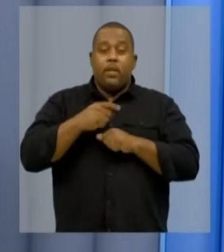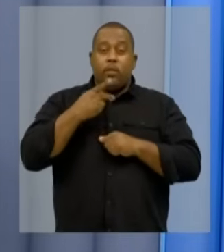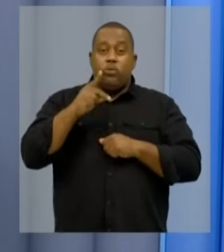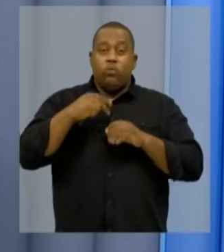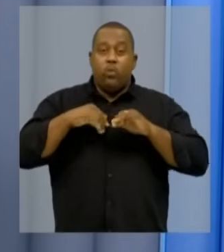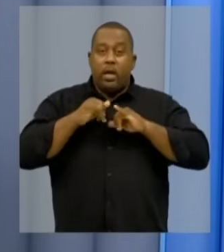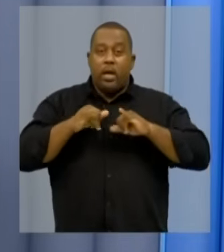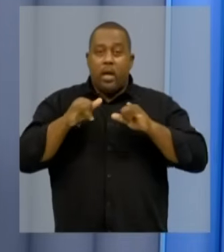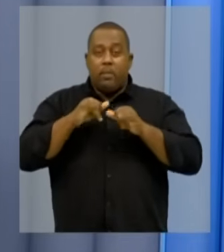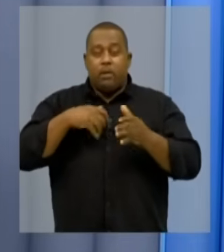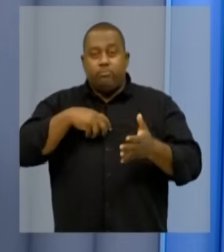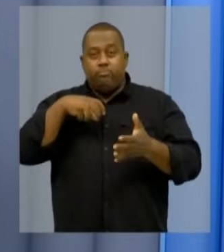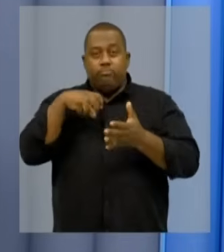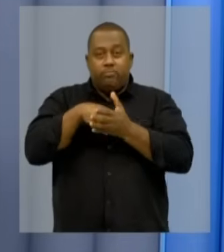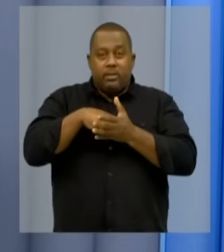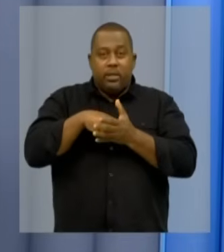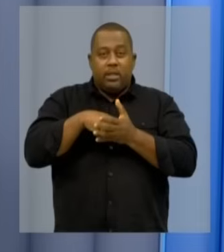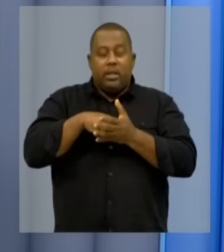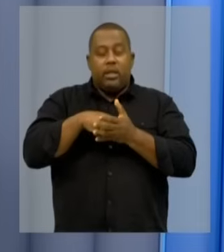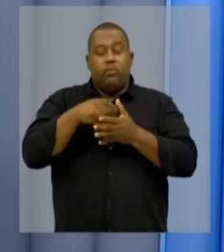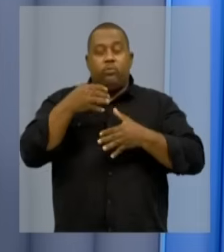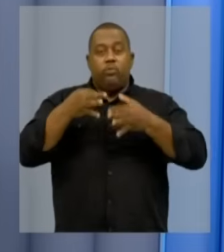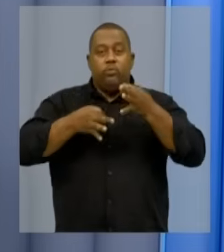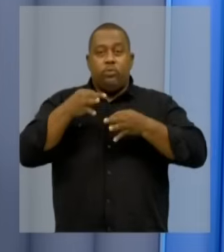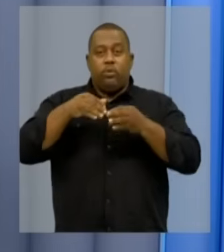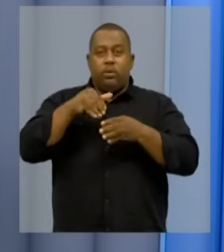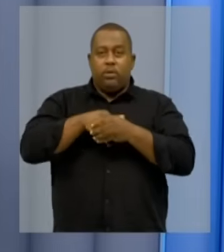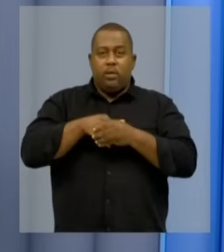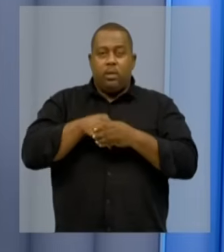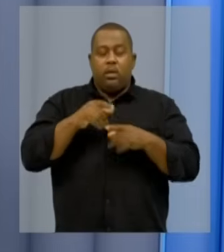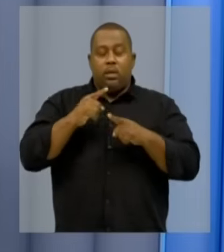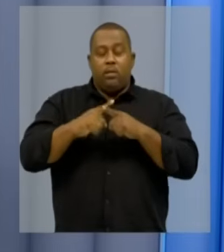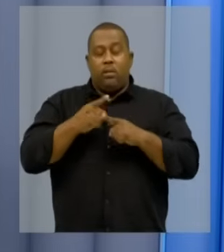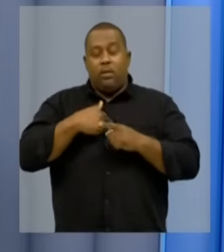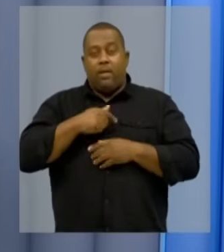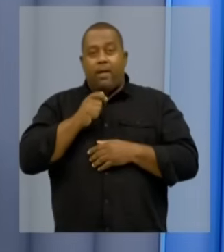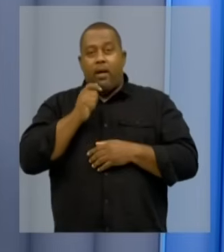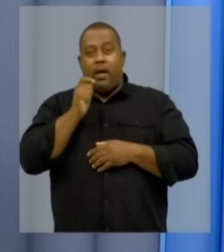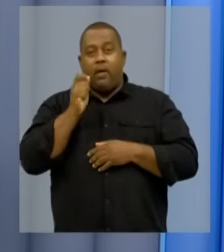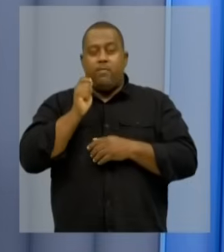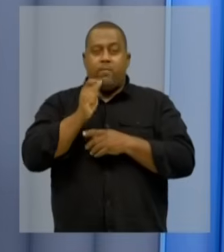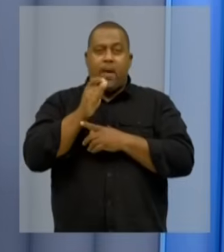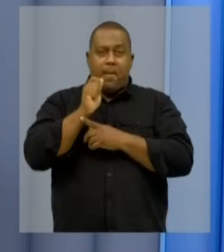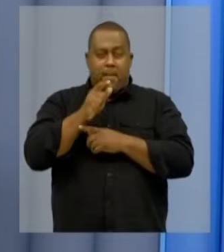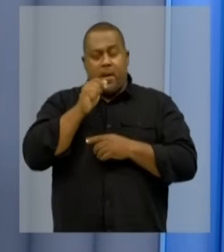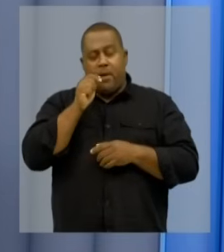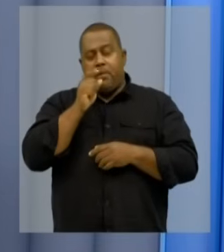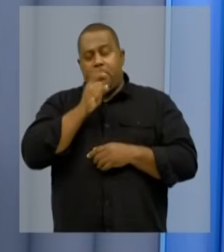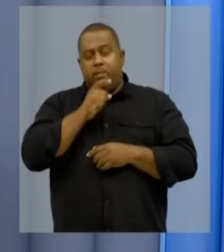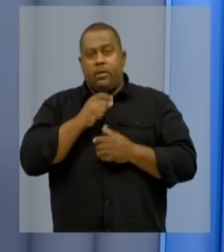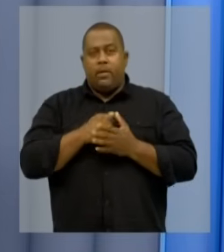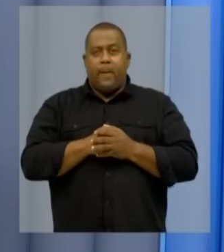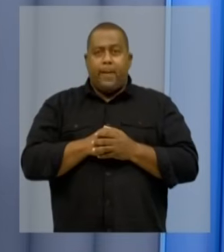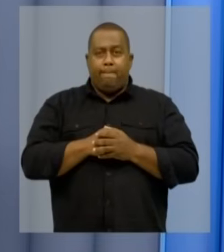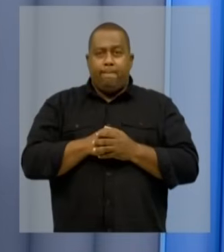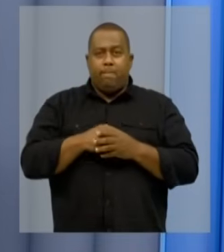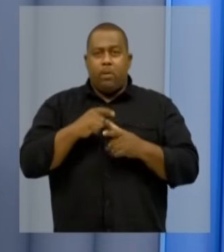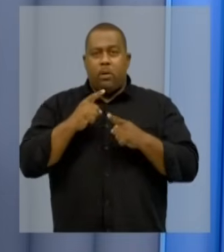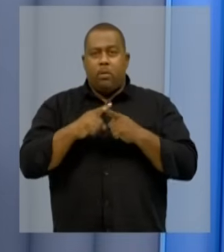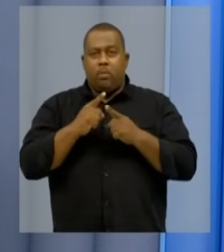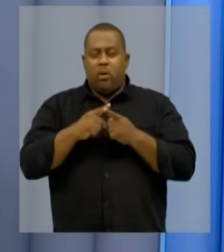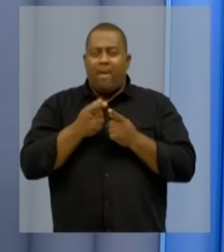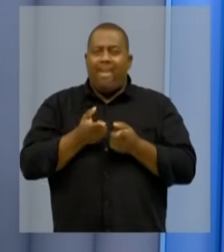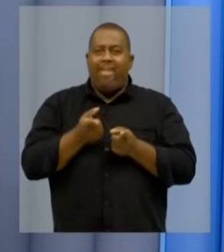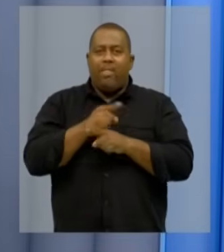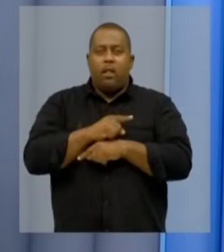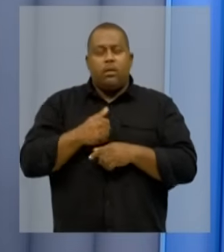punida pela Justiça Eleitoral por usar de má fé. Foi punida. Foi punida por usar de inverdades